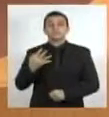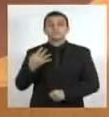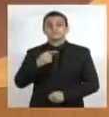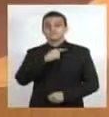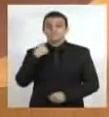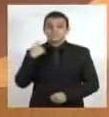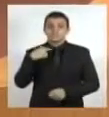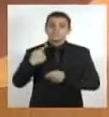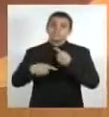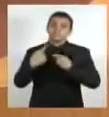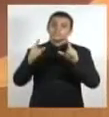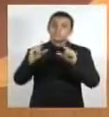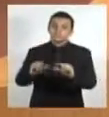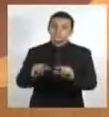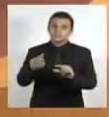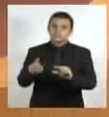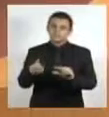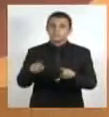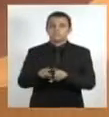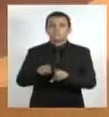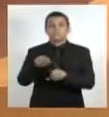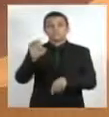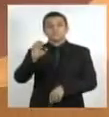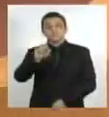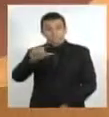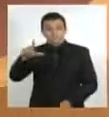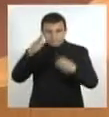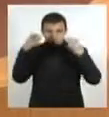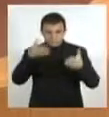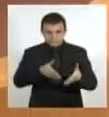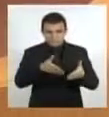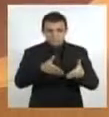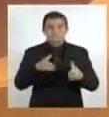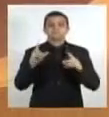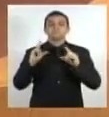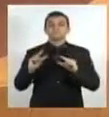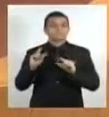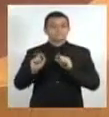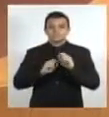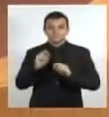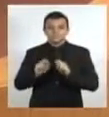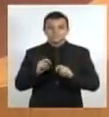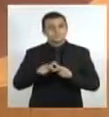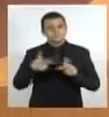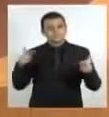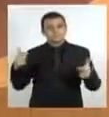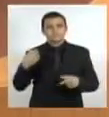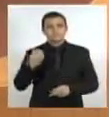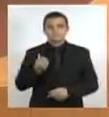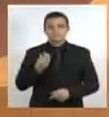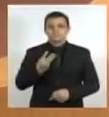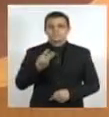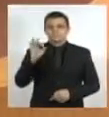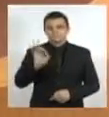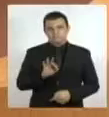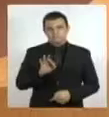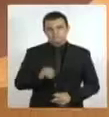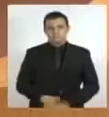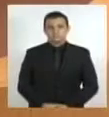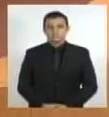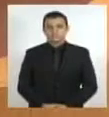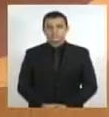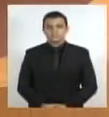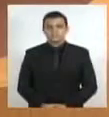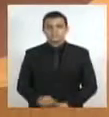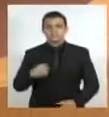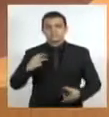6. E em São Luís também houve uma redução também bem maior, de 63%. O que nós